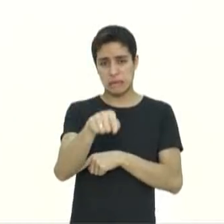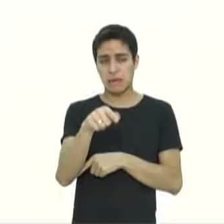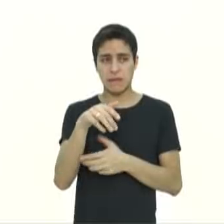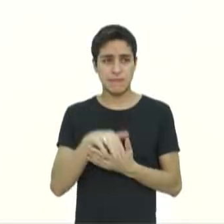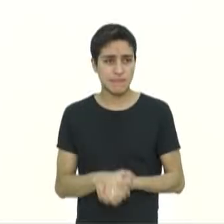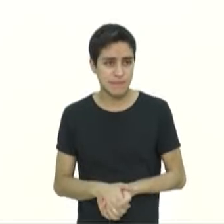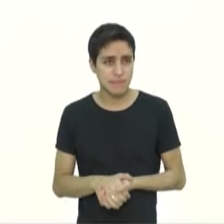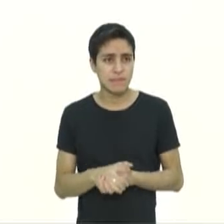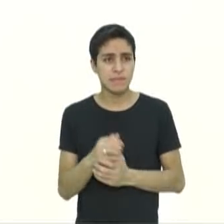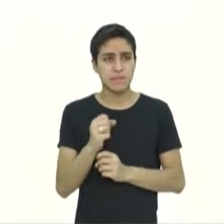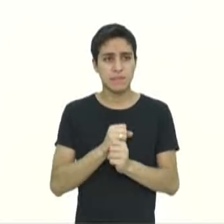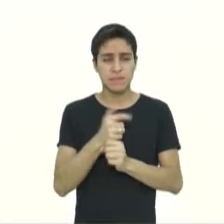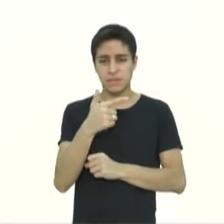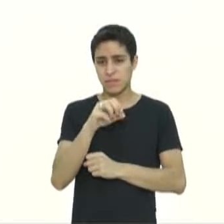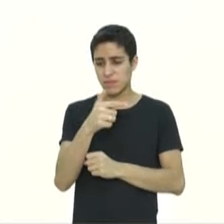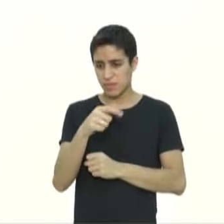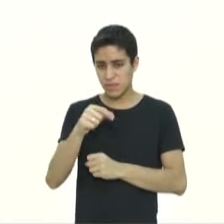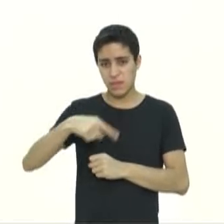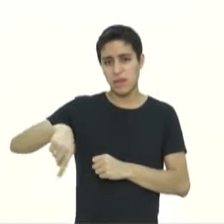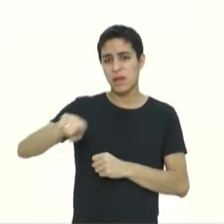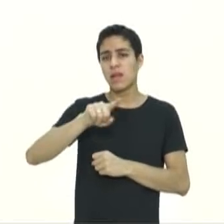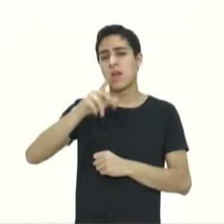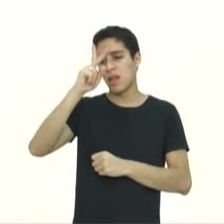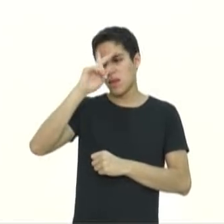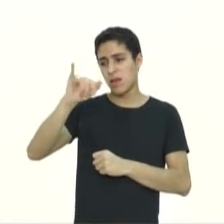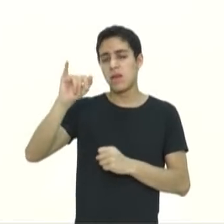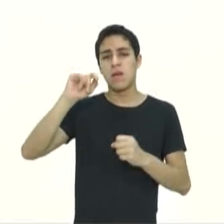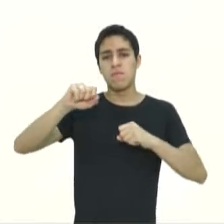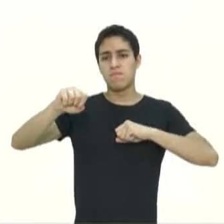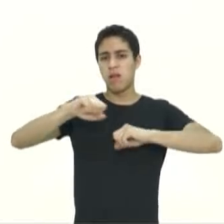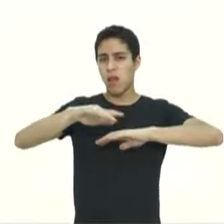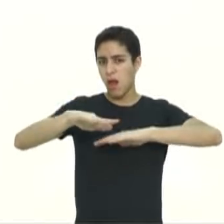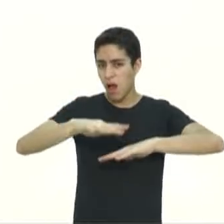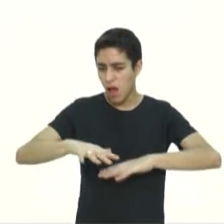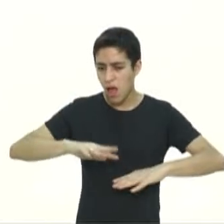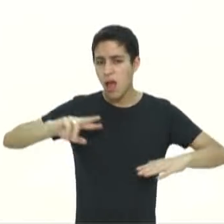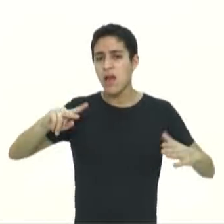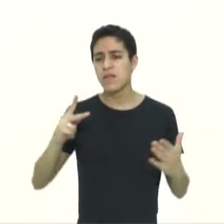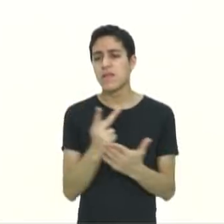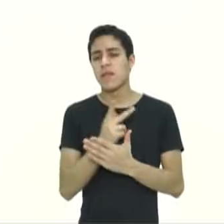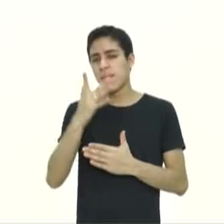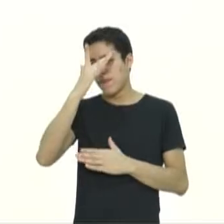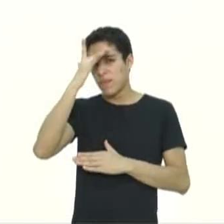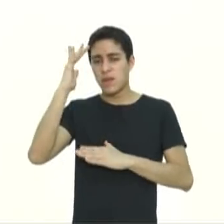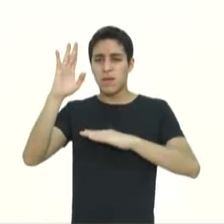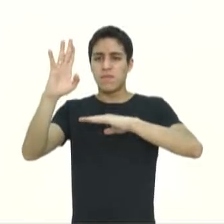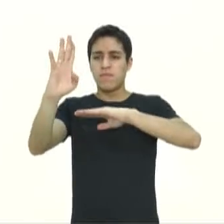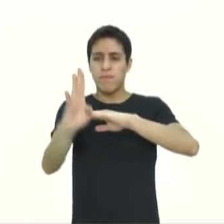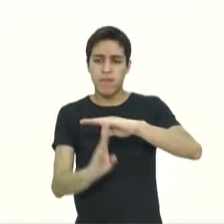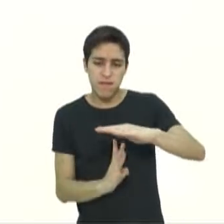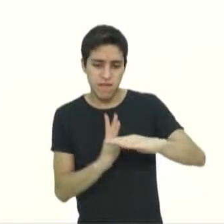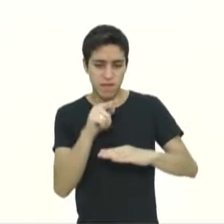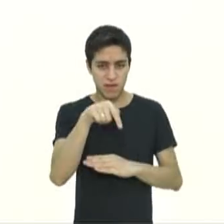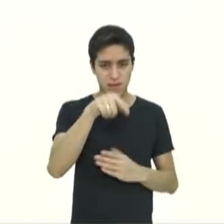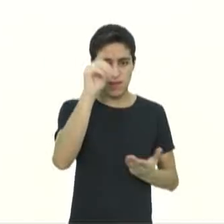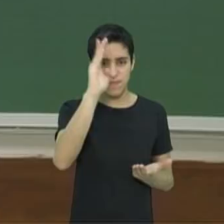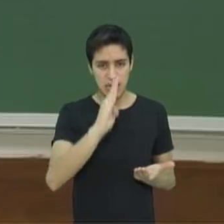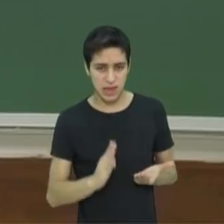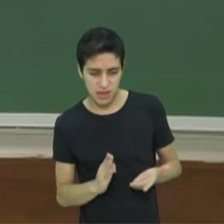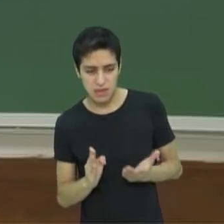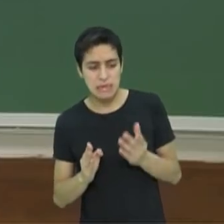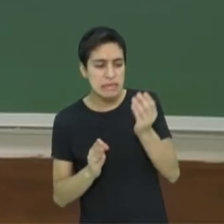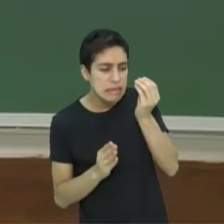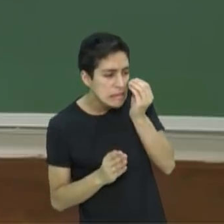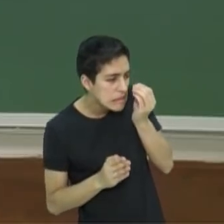grandes proporções atingiu a República do Haiti, o que levou vários haitianos a migrarem para o Brasil,